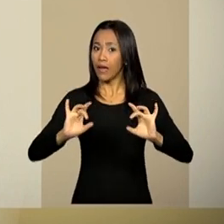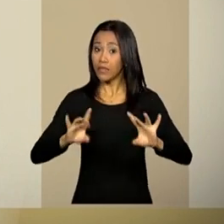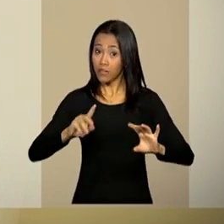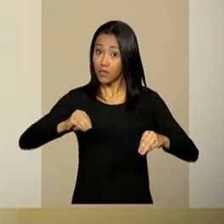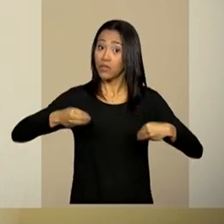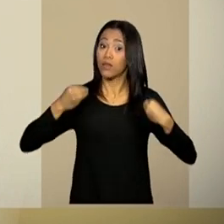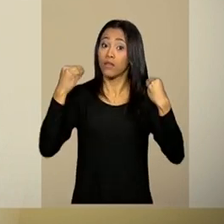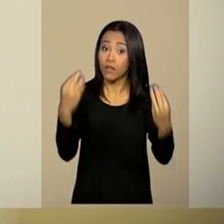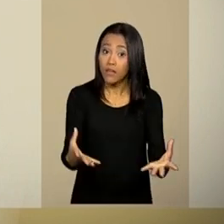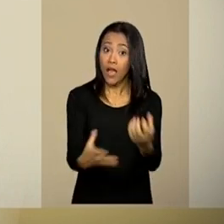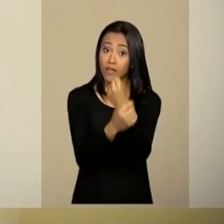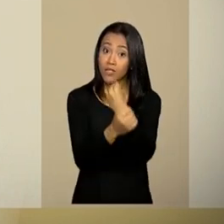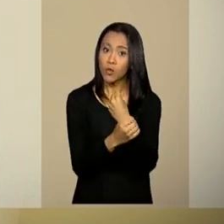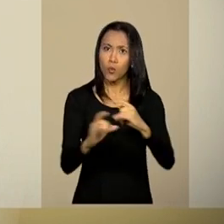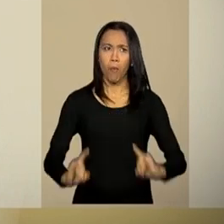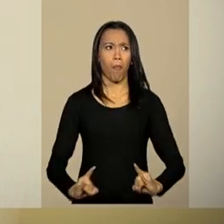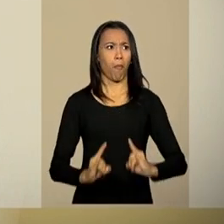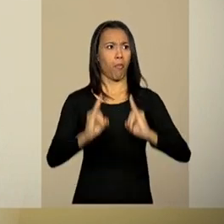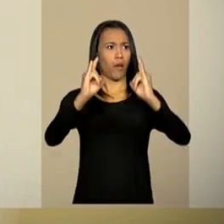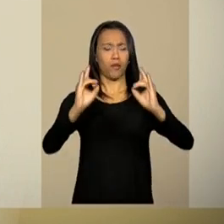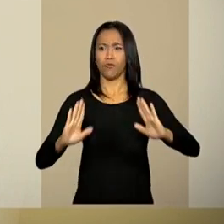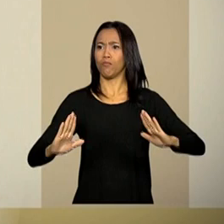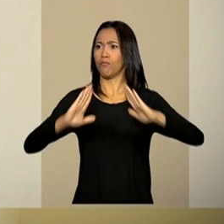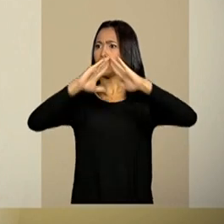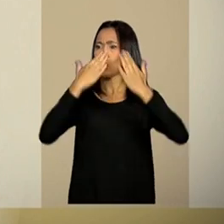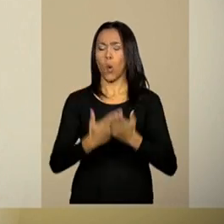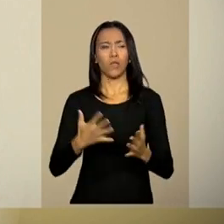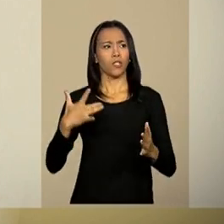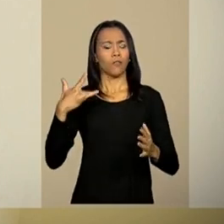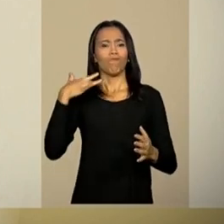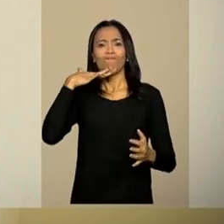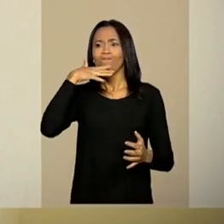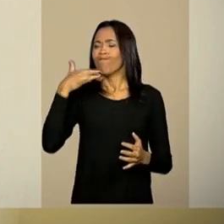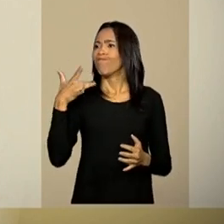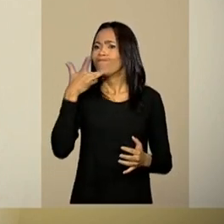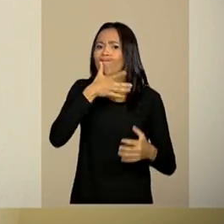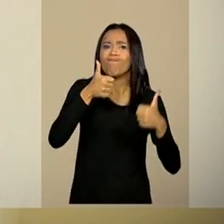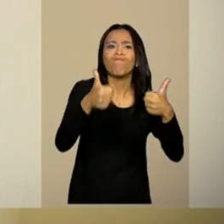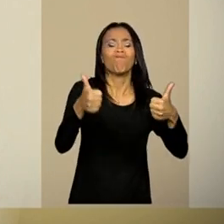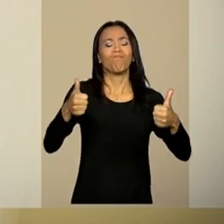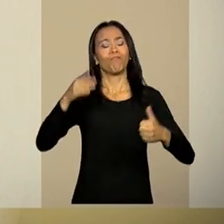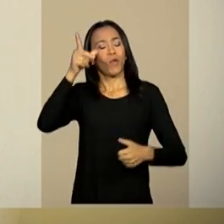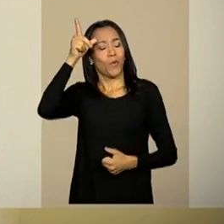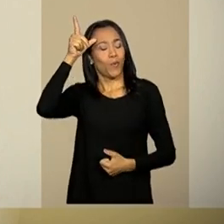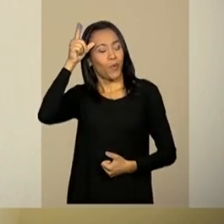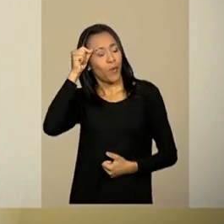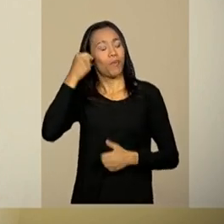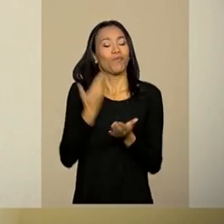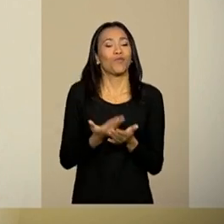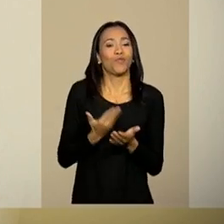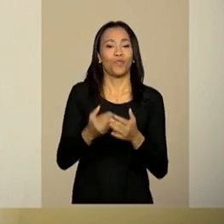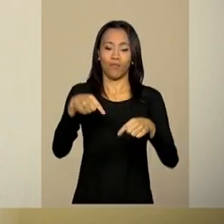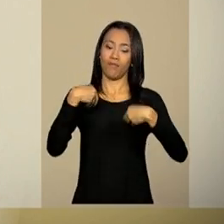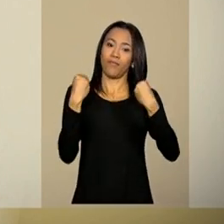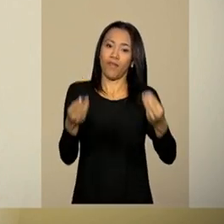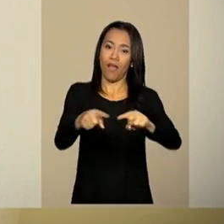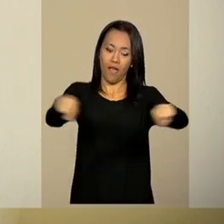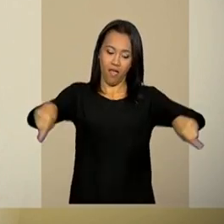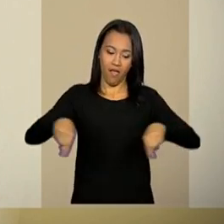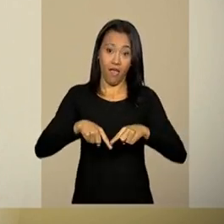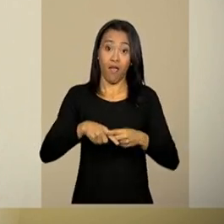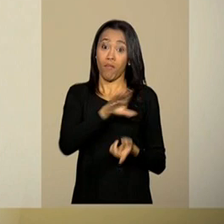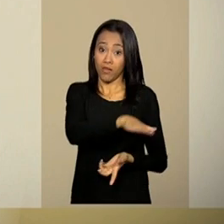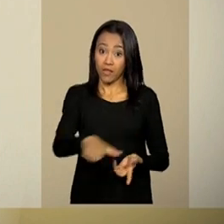garantem um um prédio com o máximo de conforto com segurança e bem-estar para as nossas crianças dentro